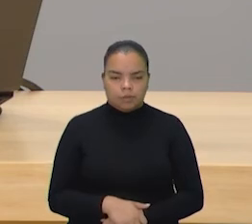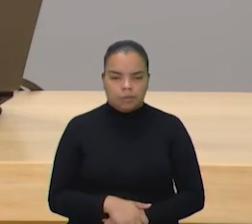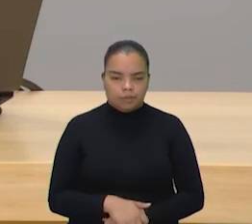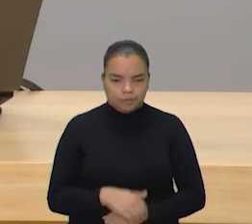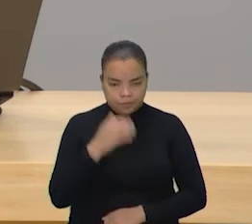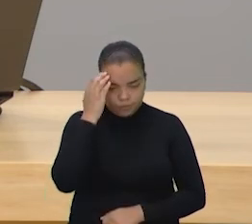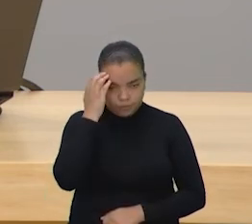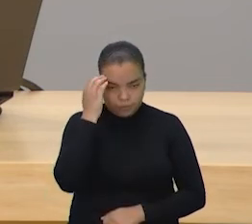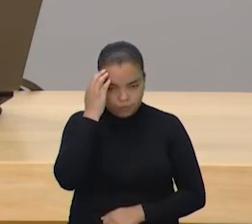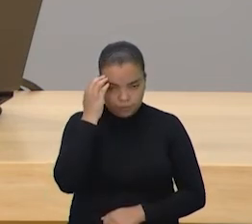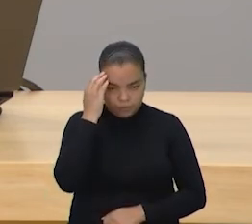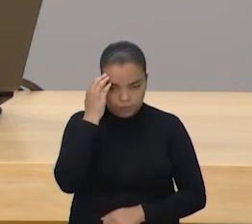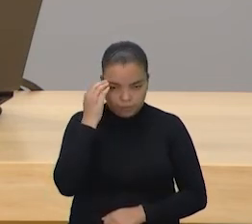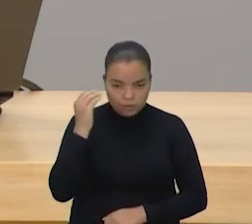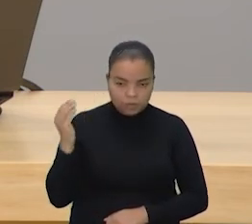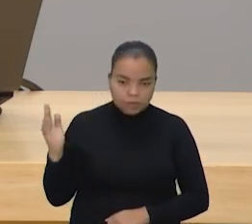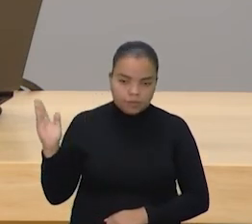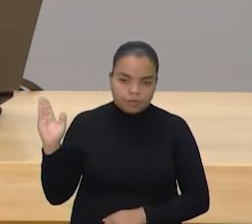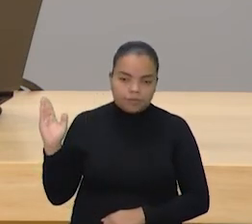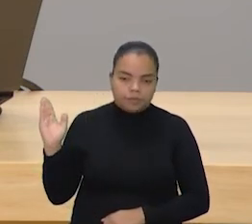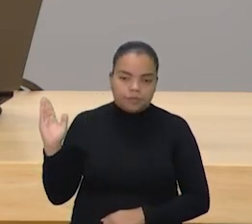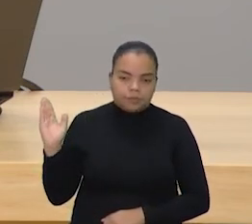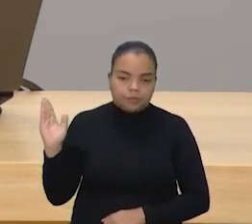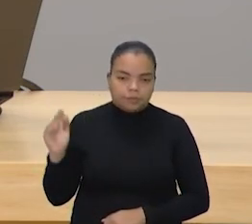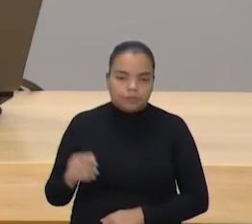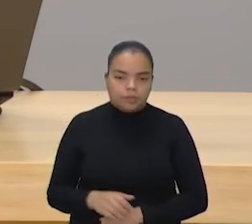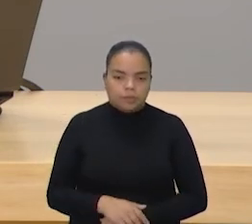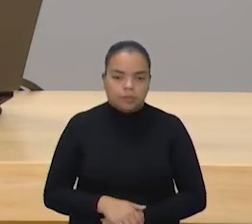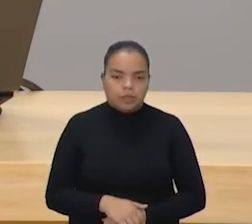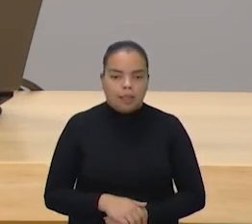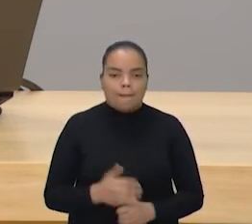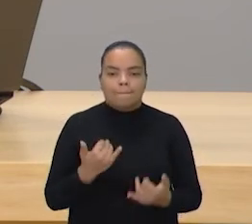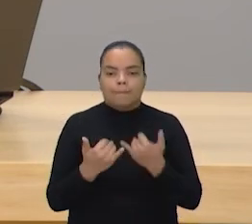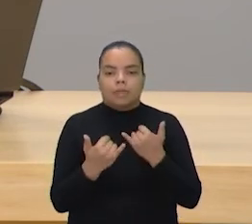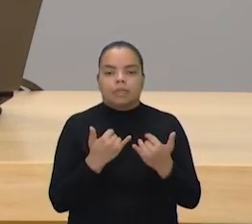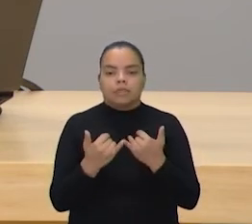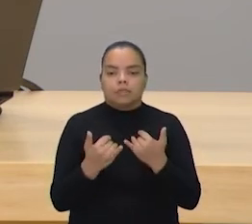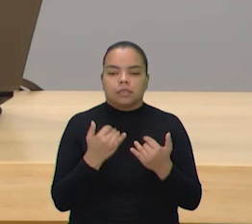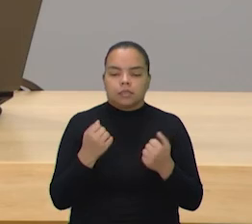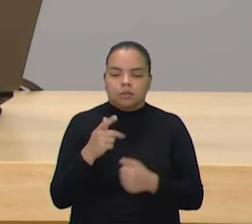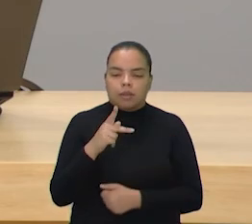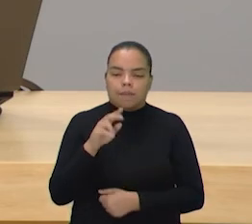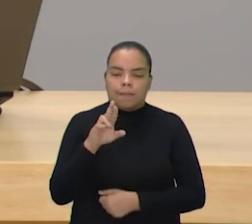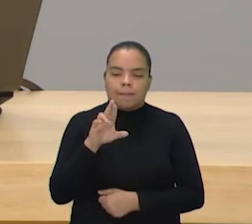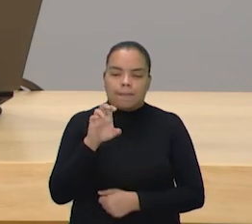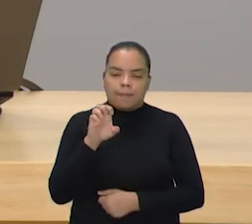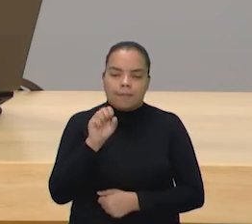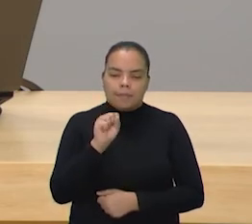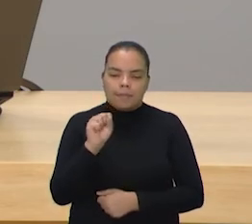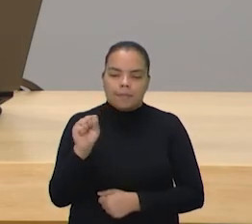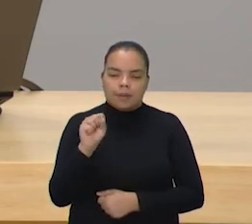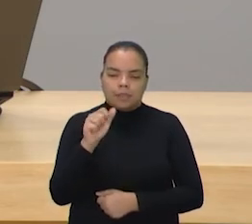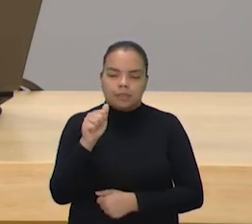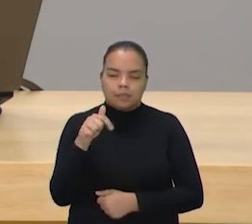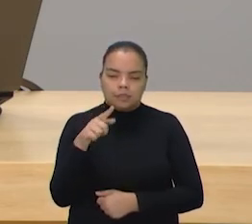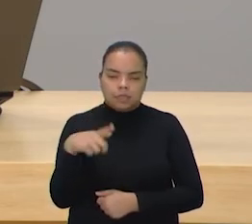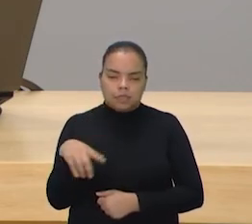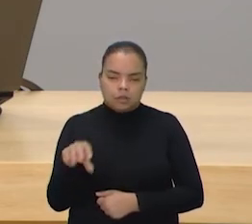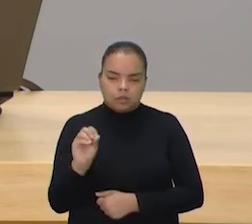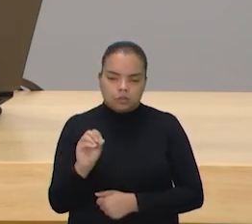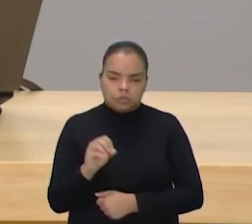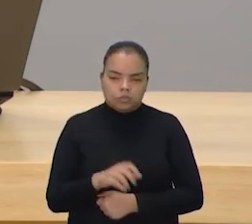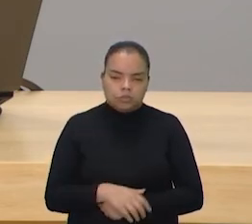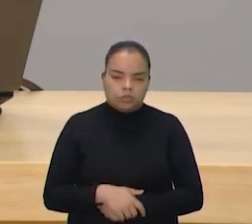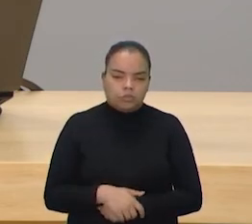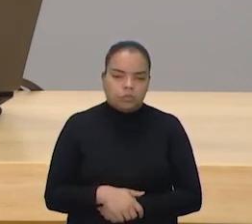essa expressão, olha aí na telinha de novo, é parecido com a pressão atmosférica, mas esse D, pode colocar na